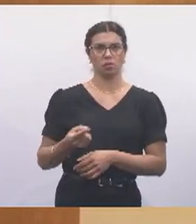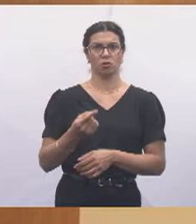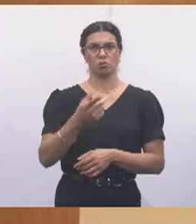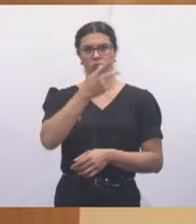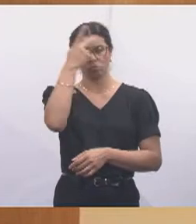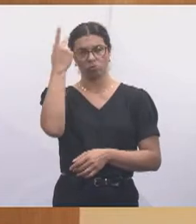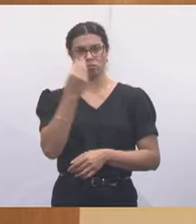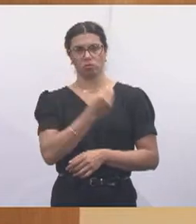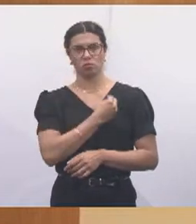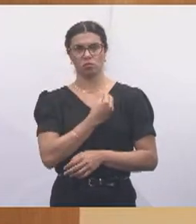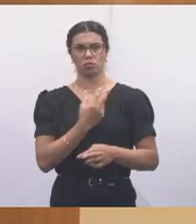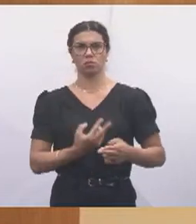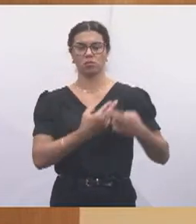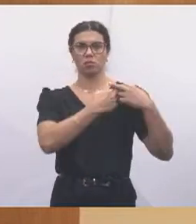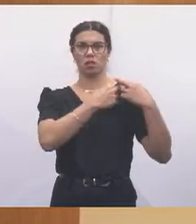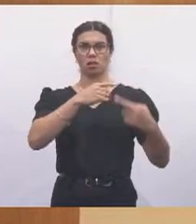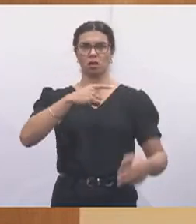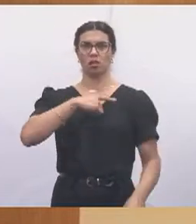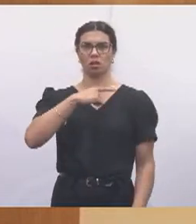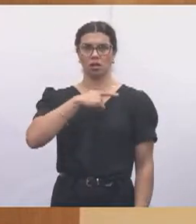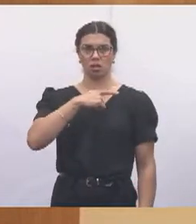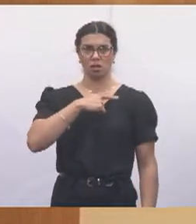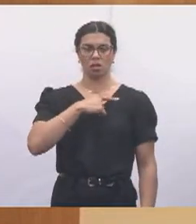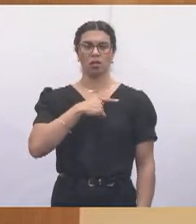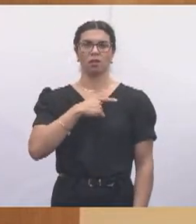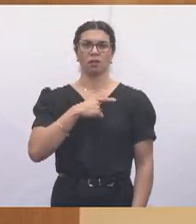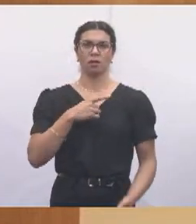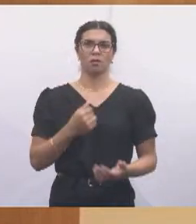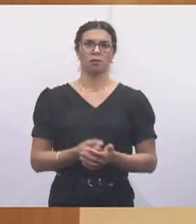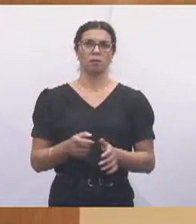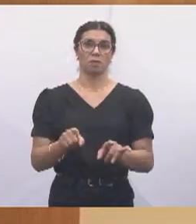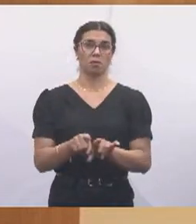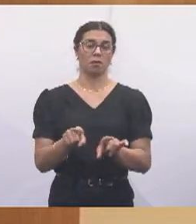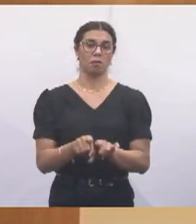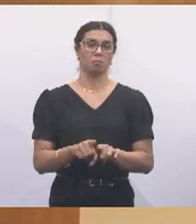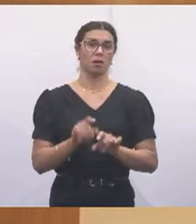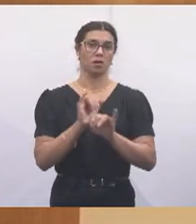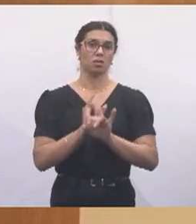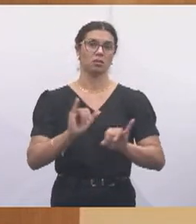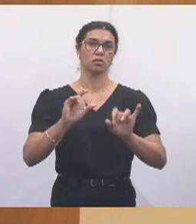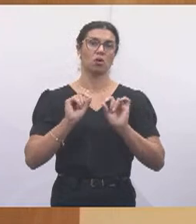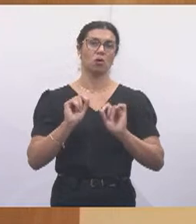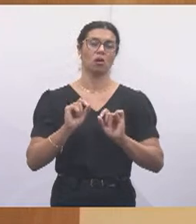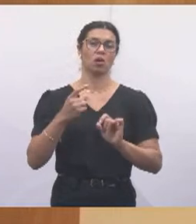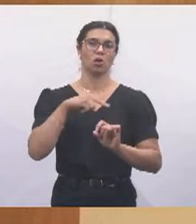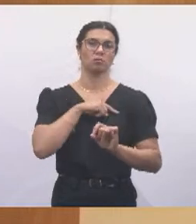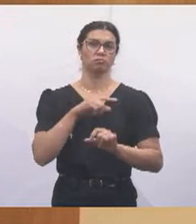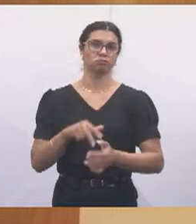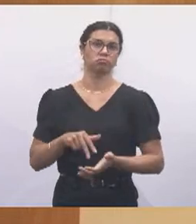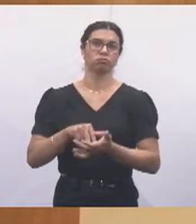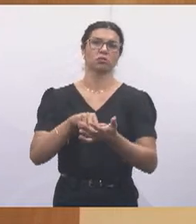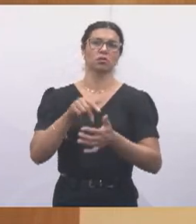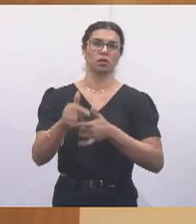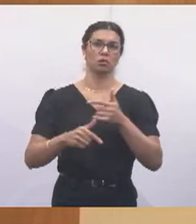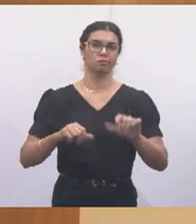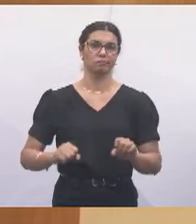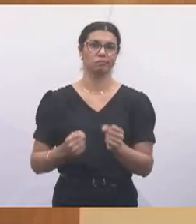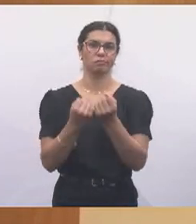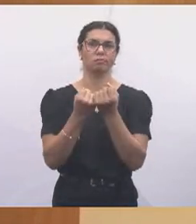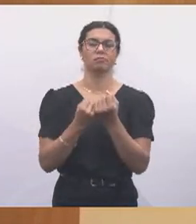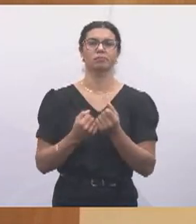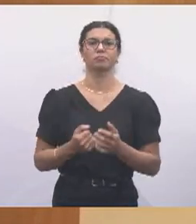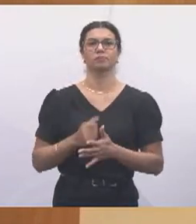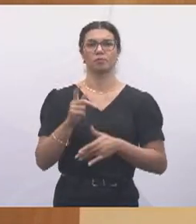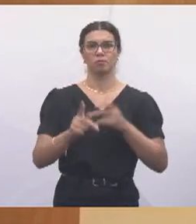da responsabilidade que nós temos, né? E ao mesmo tempo a gente dizer que estamos firmes trabalhando em defesa da população